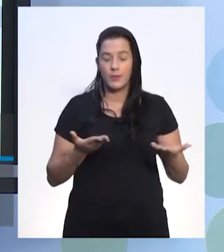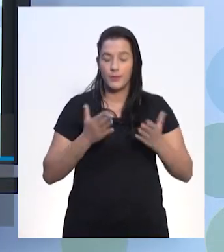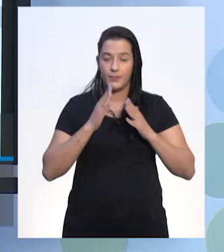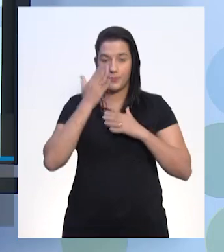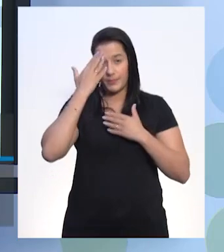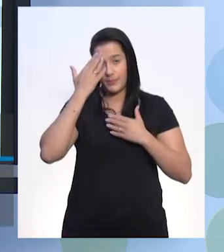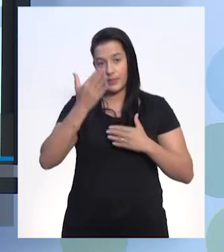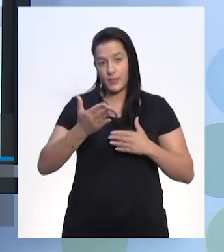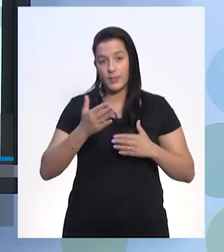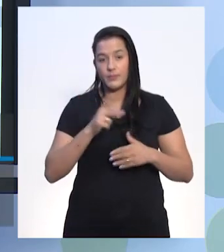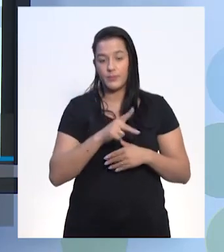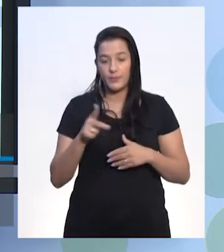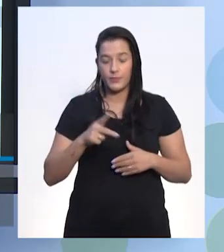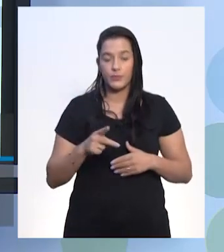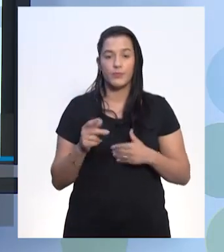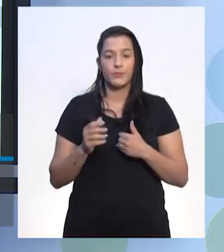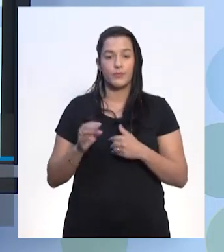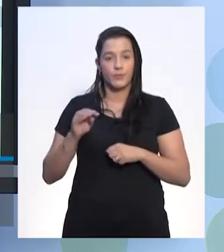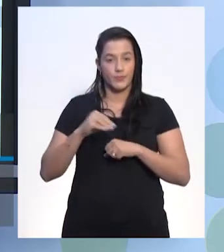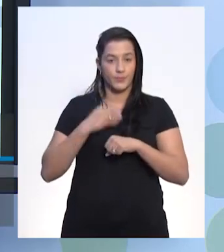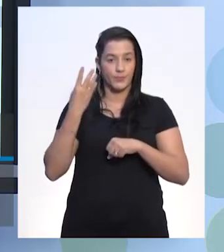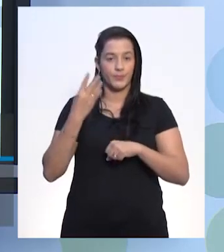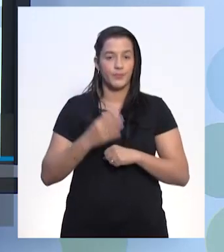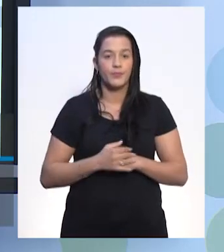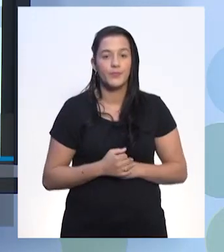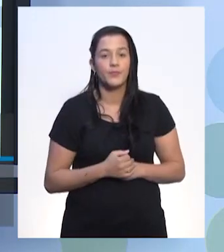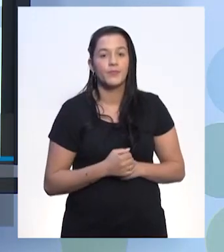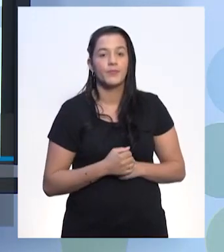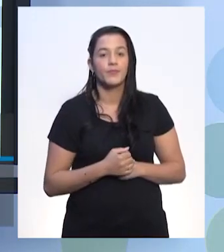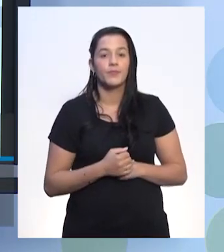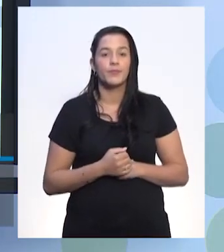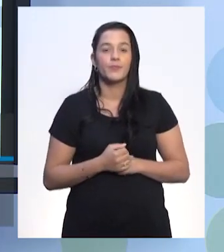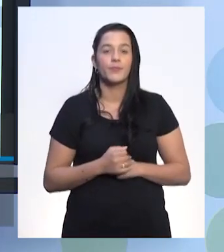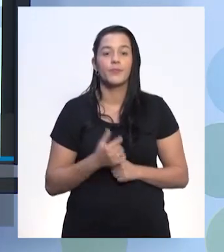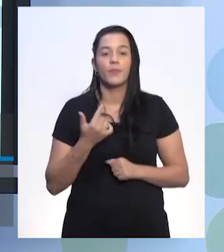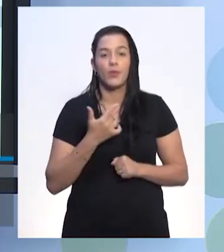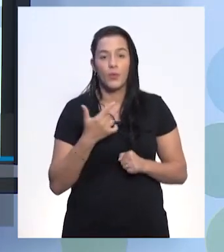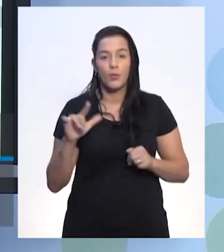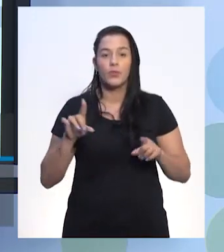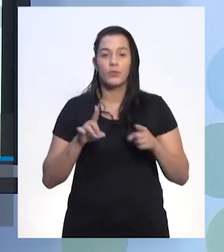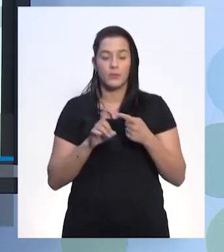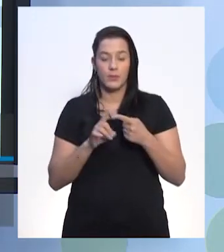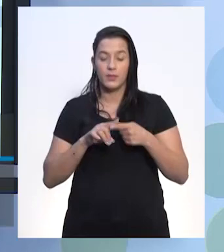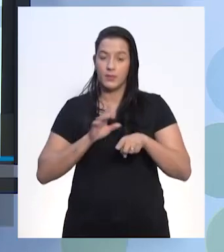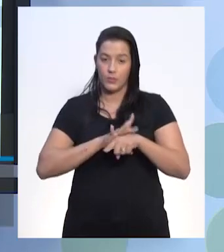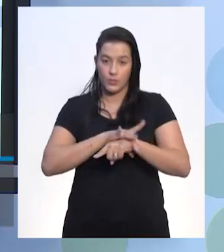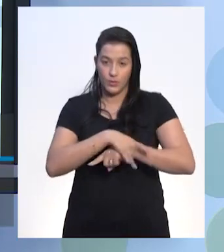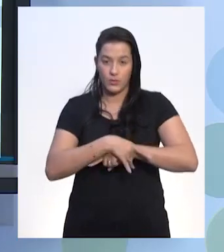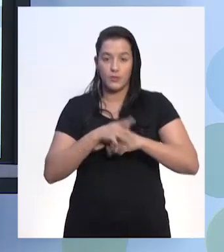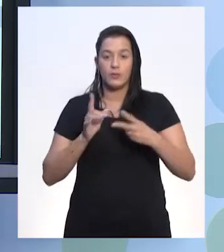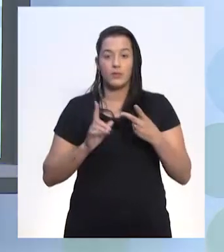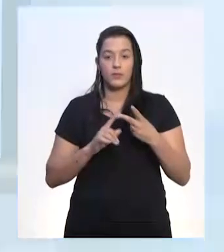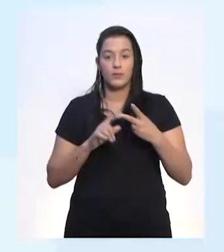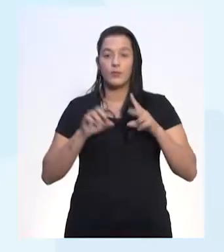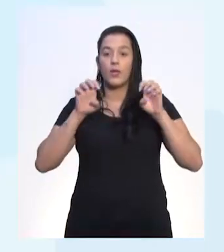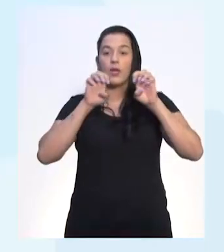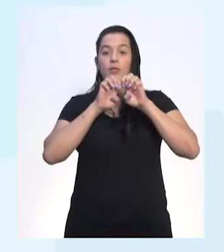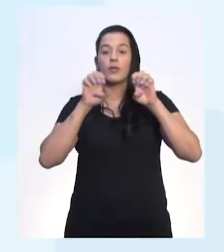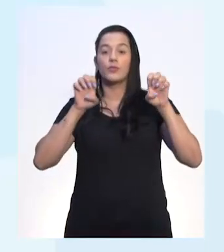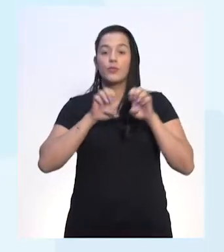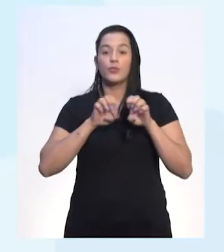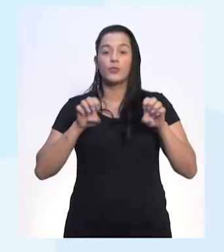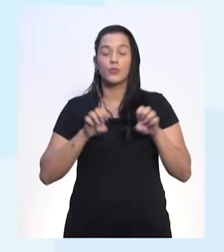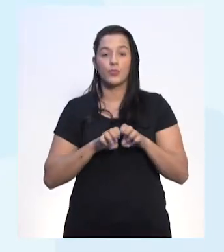obrigada aí, professor. José Eduardo. José Eduardo, muito obrigada. Estrutura, então é o que a gente falou, né? Eu tenho espaço, mas ele